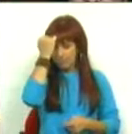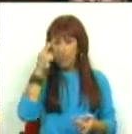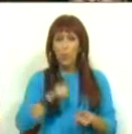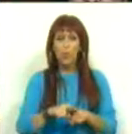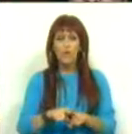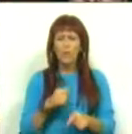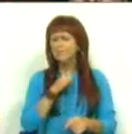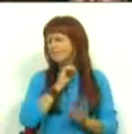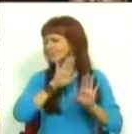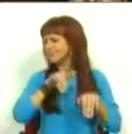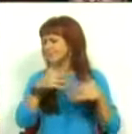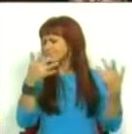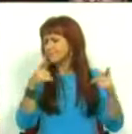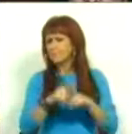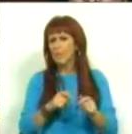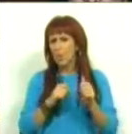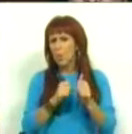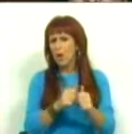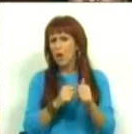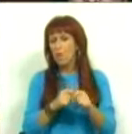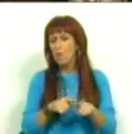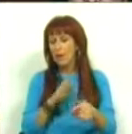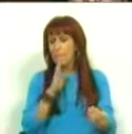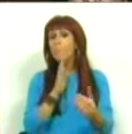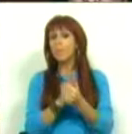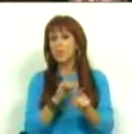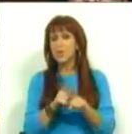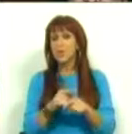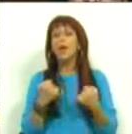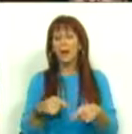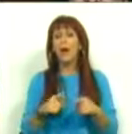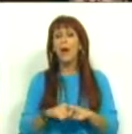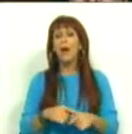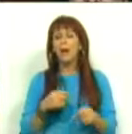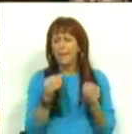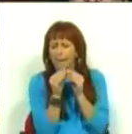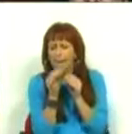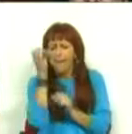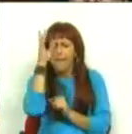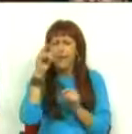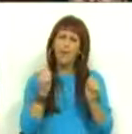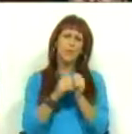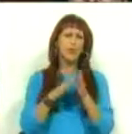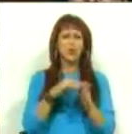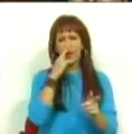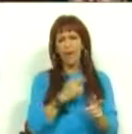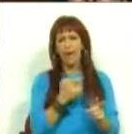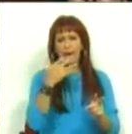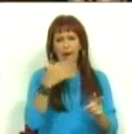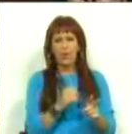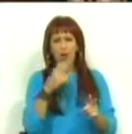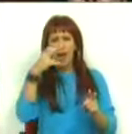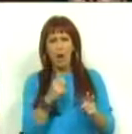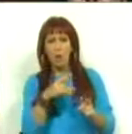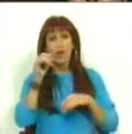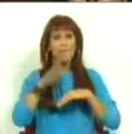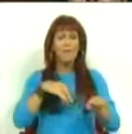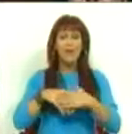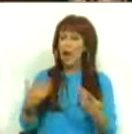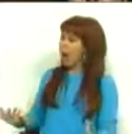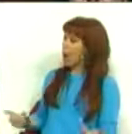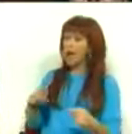de ter negligenciado o acompanhamento deste processo e ter sido cúmplice de todos os erros que foram cometidos. E